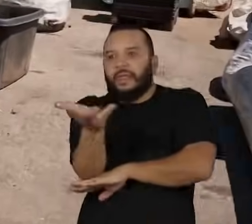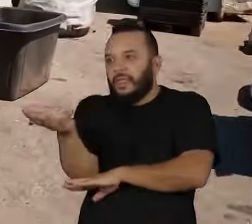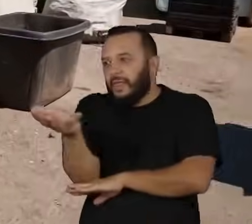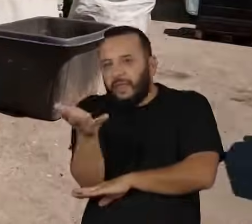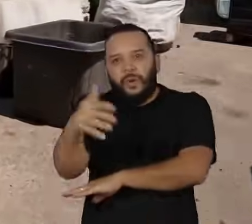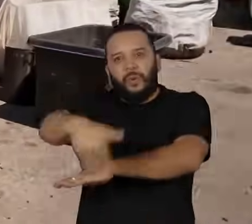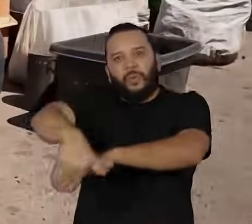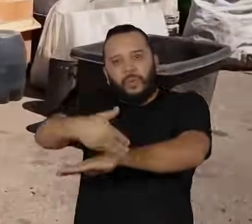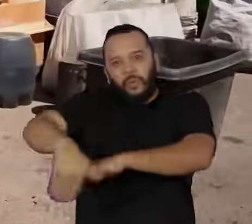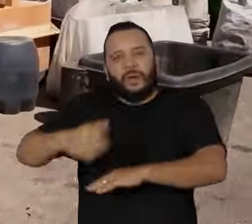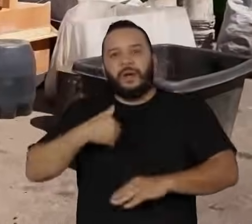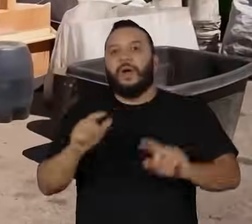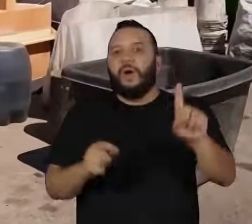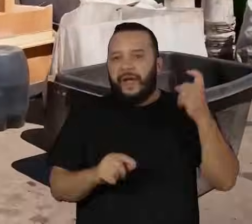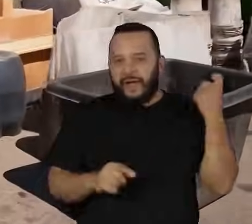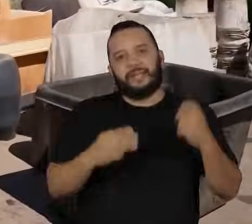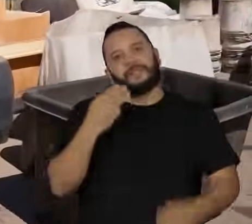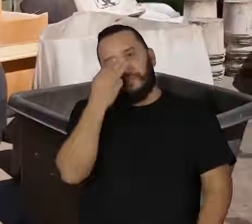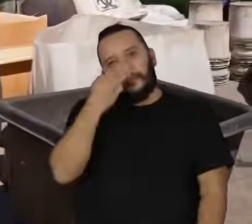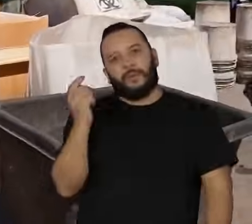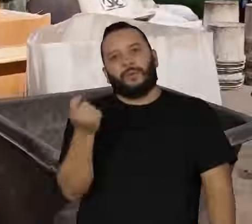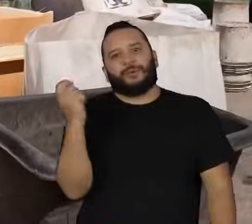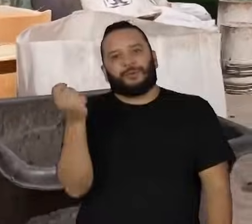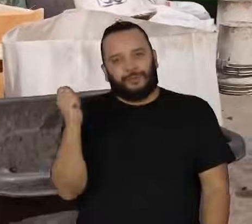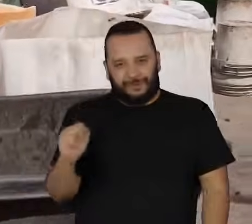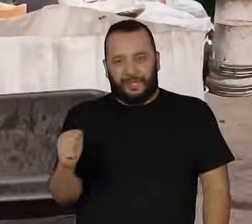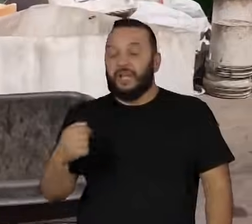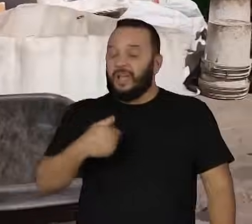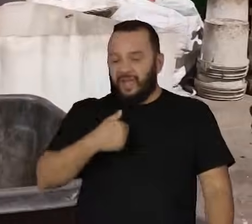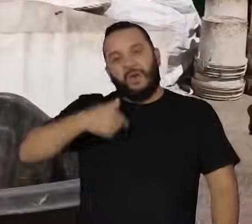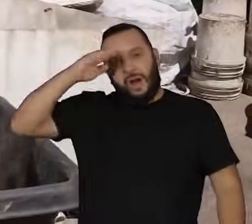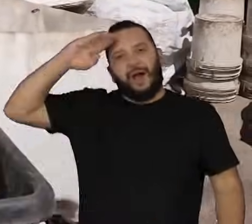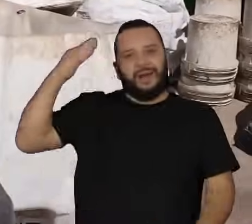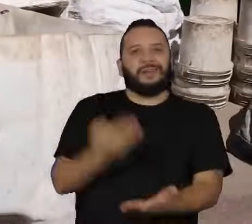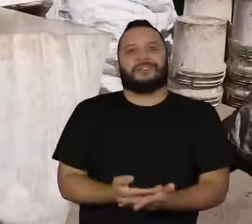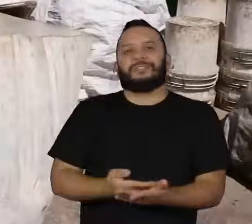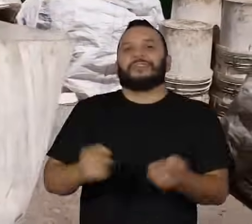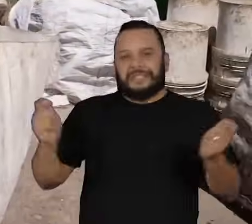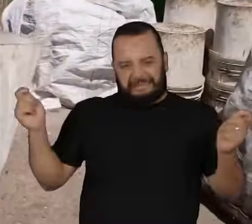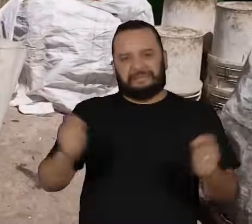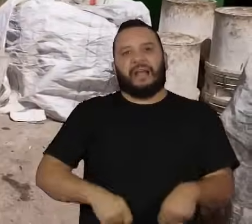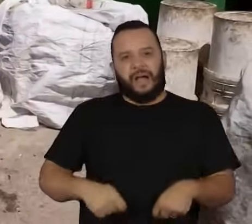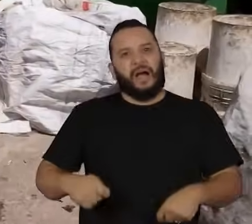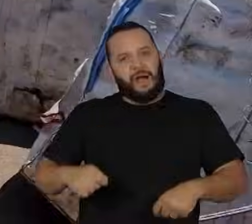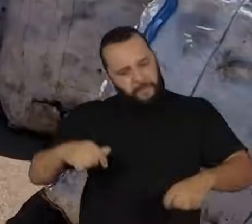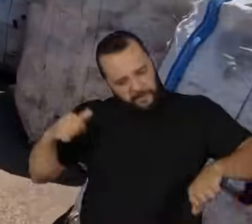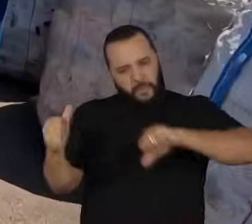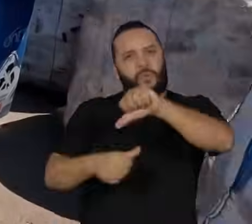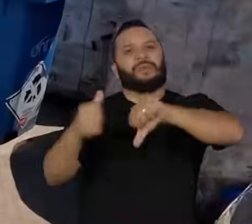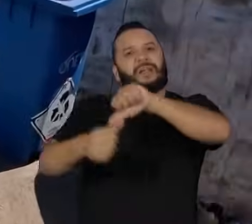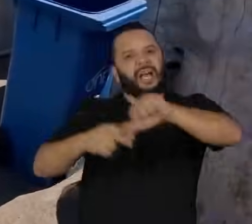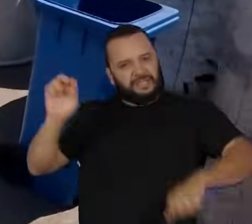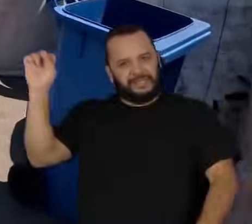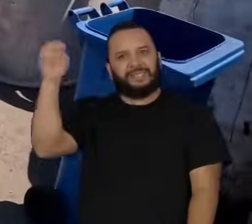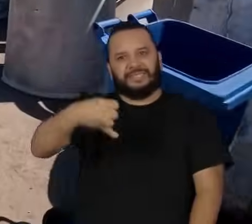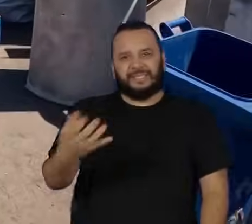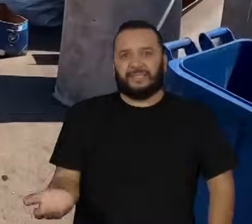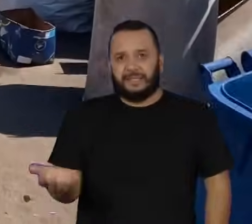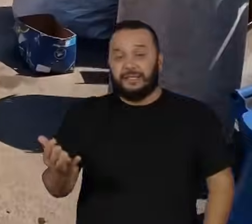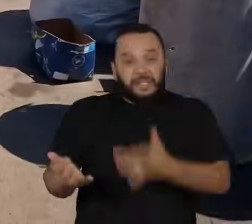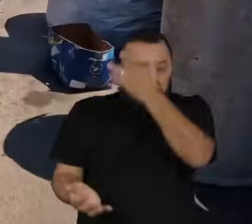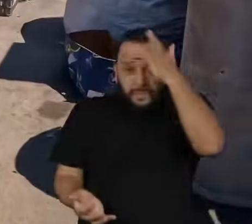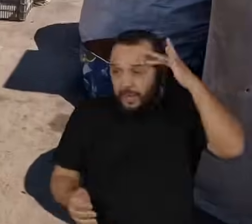rua, ex-garota de programa. Então eu acredito que há jeito sim, quando tem